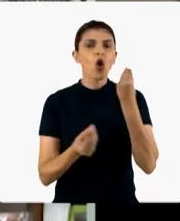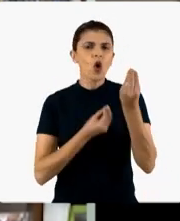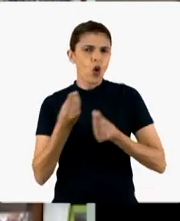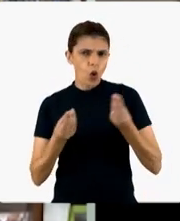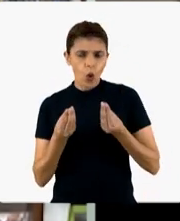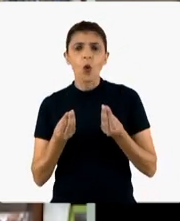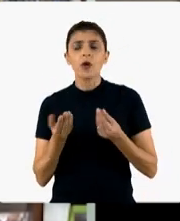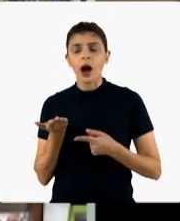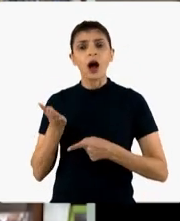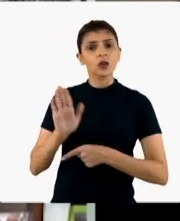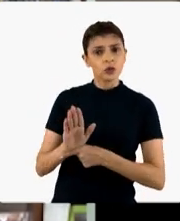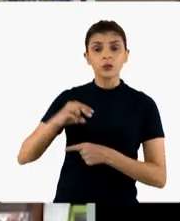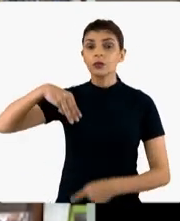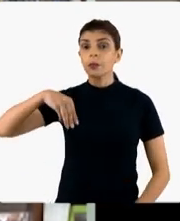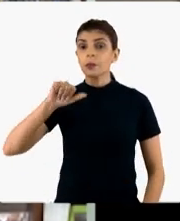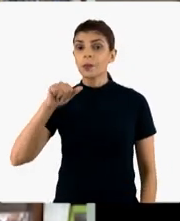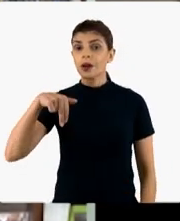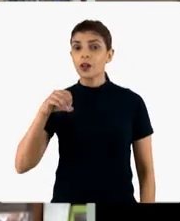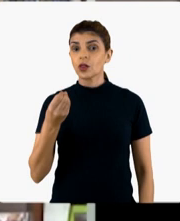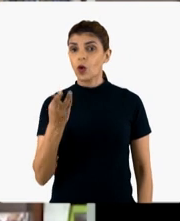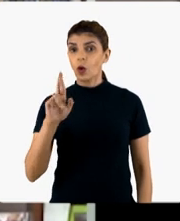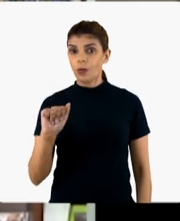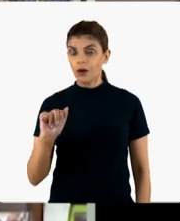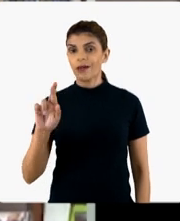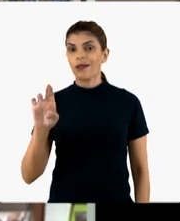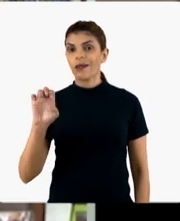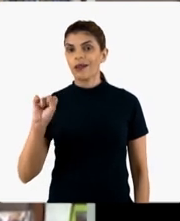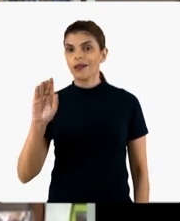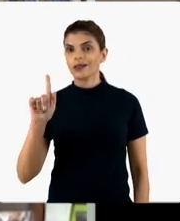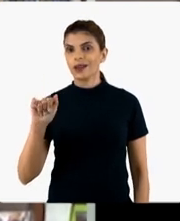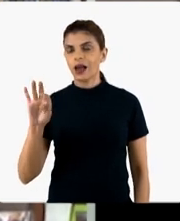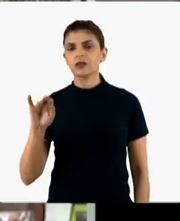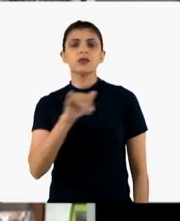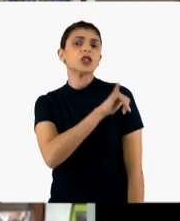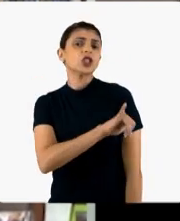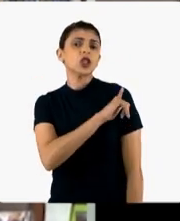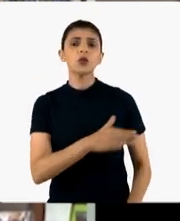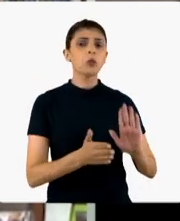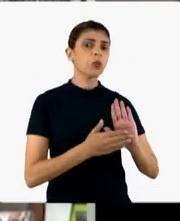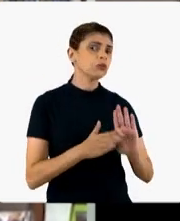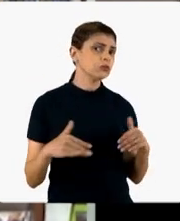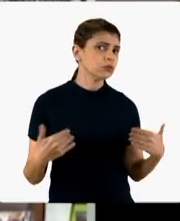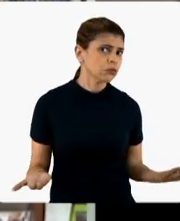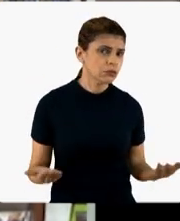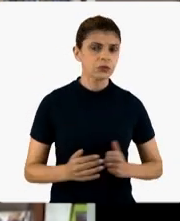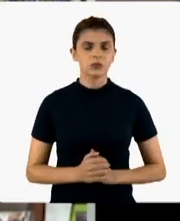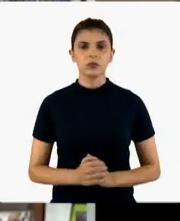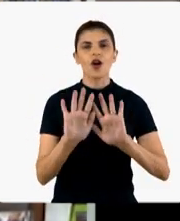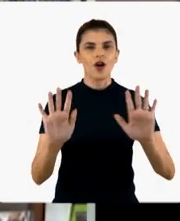resgate. Qual a manobra de resgate que vocês estão propondo lá no Rio de Janeiro,